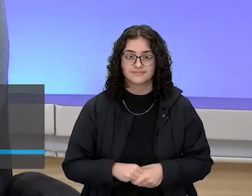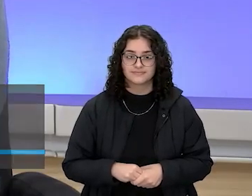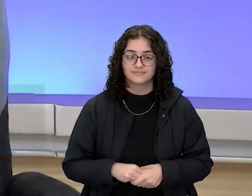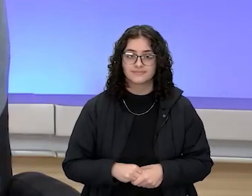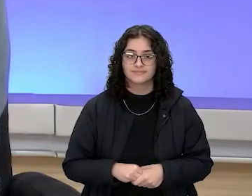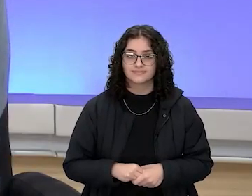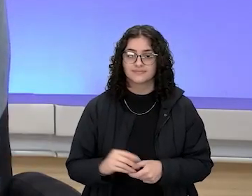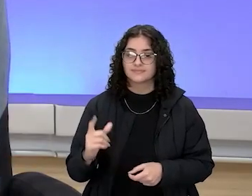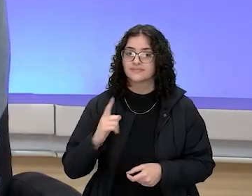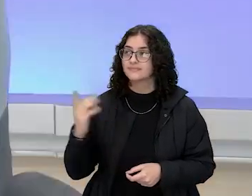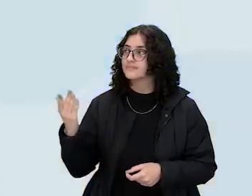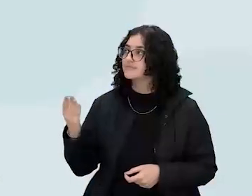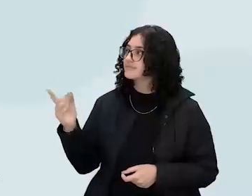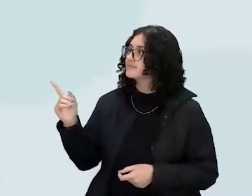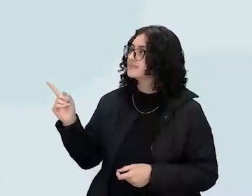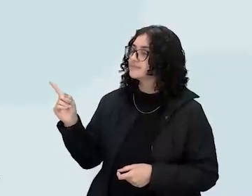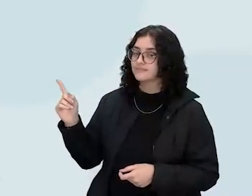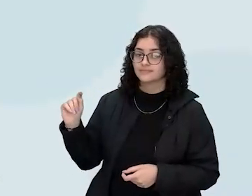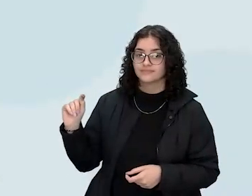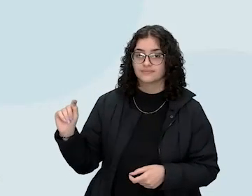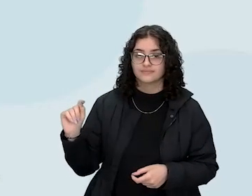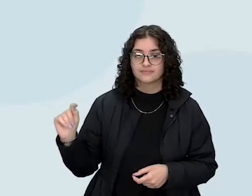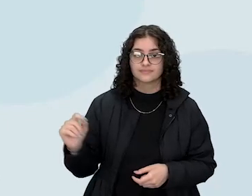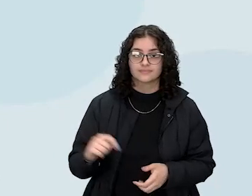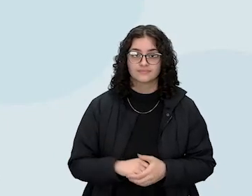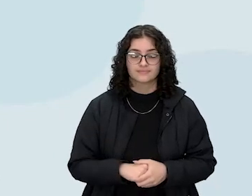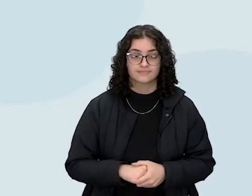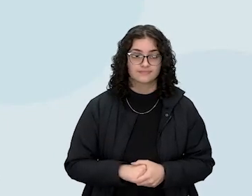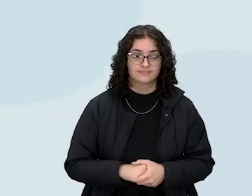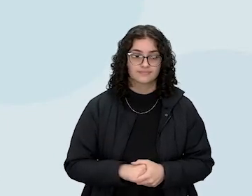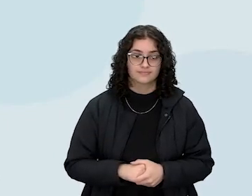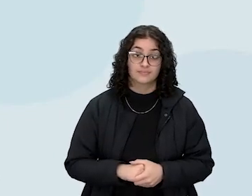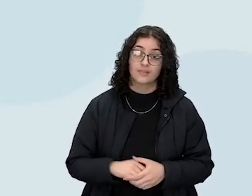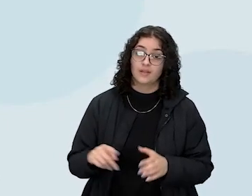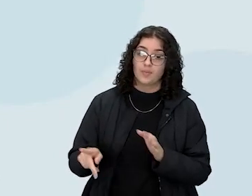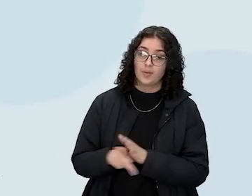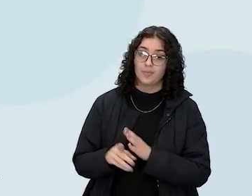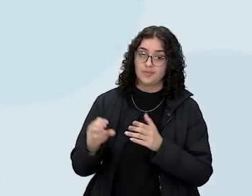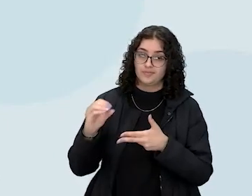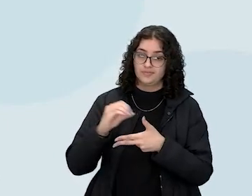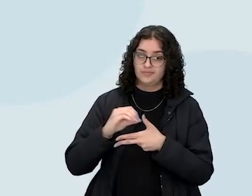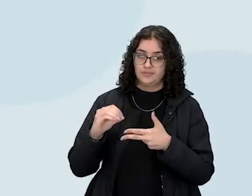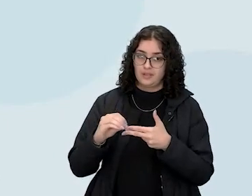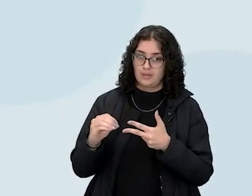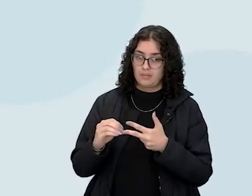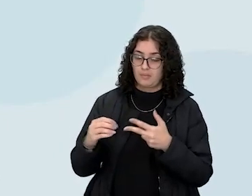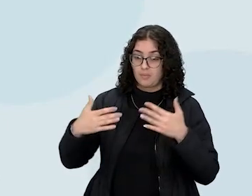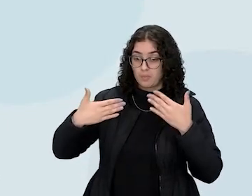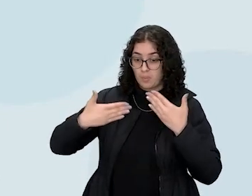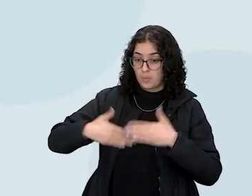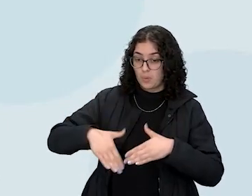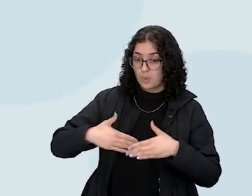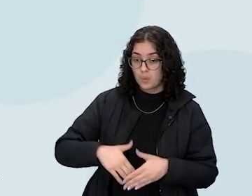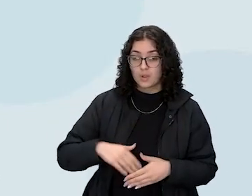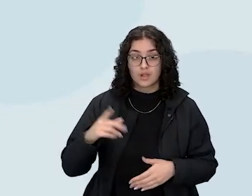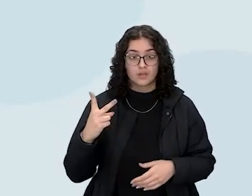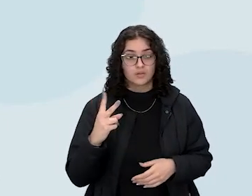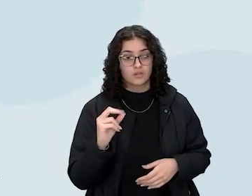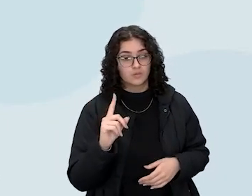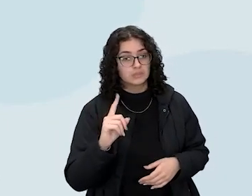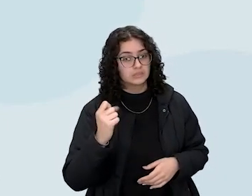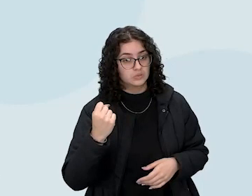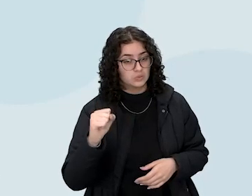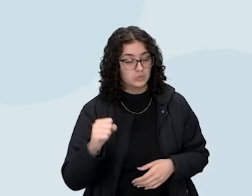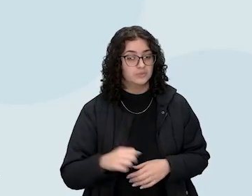gente vai para uma questão aí que eu trouxe para vocês. A questão do Enem, né, é uma questão do Enem de